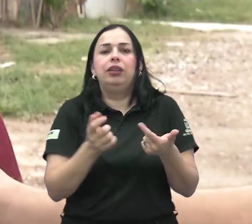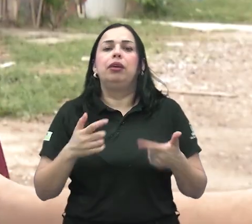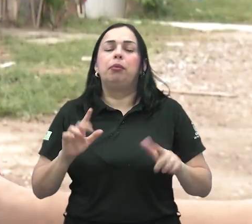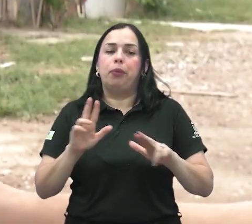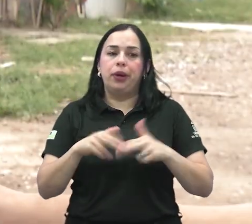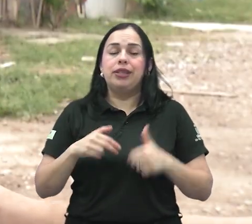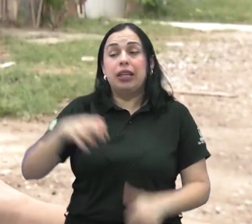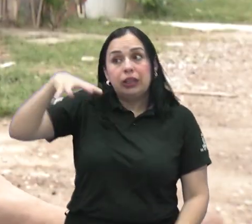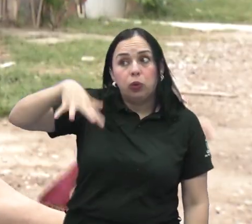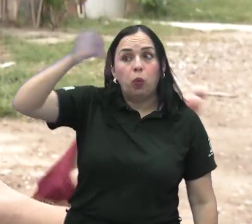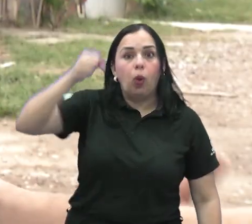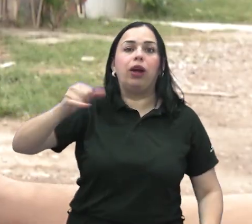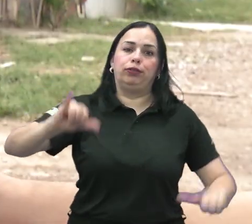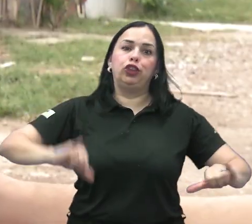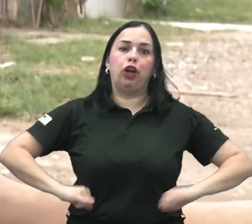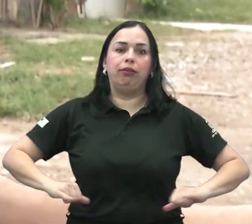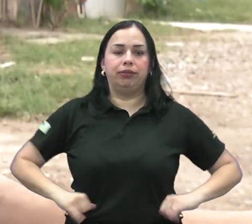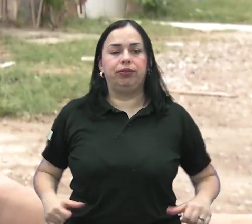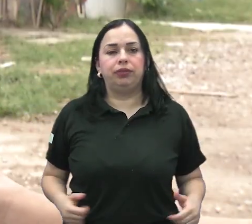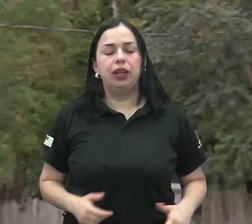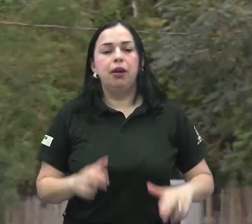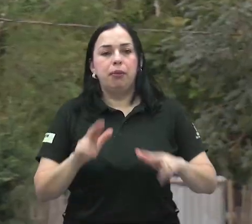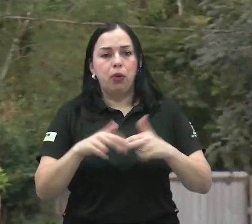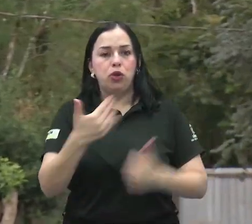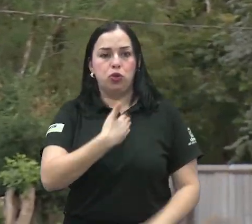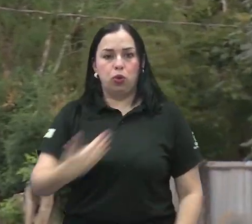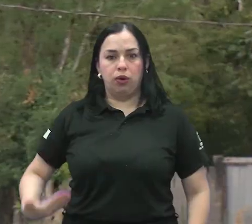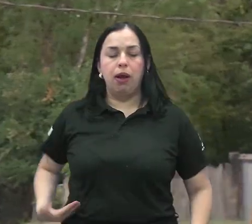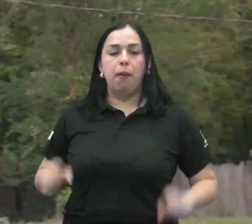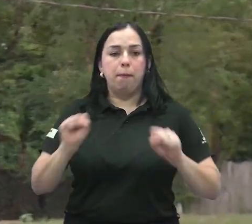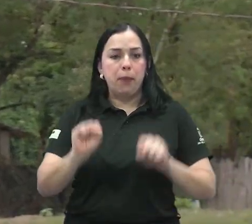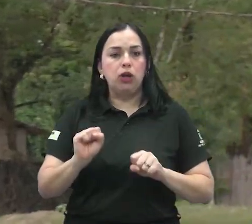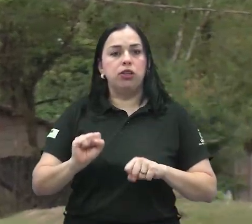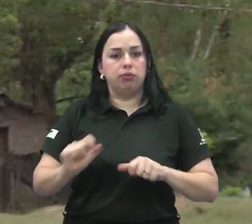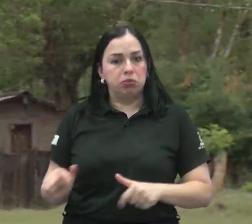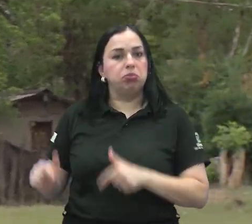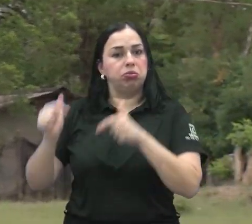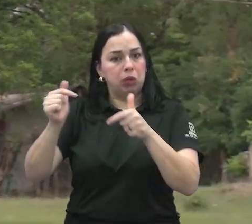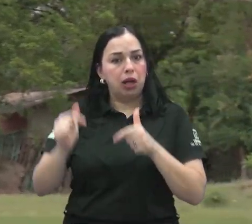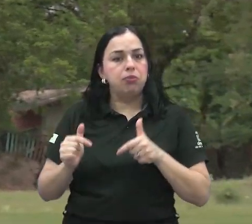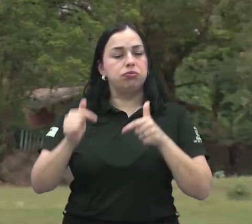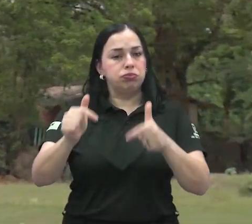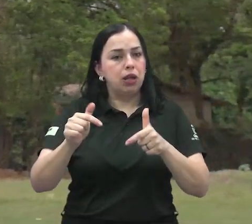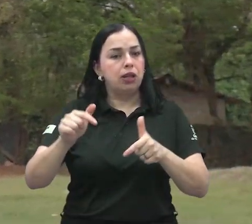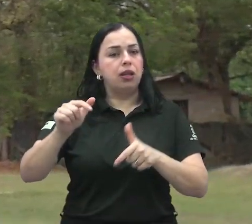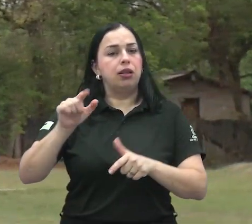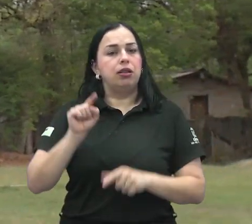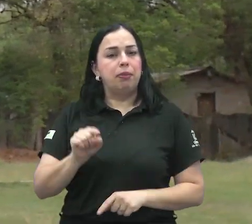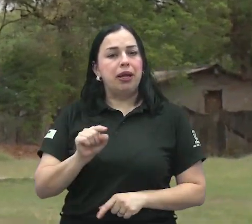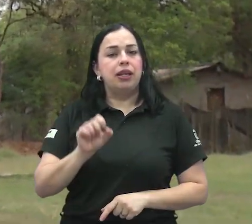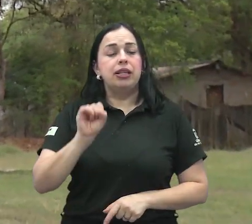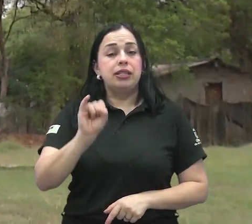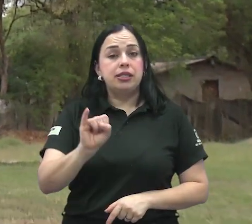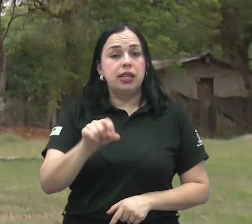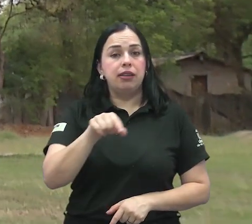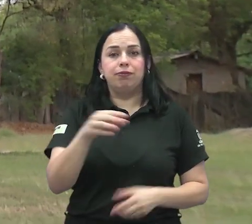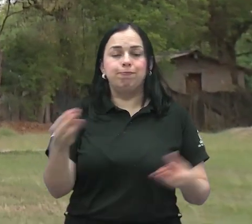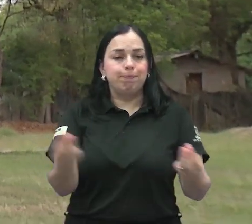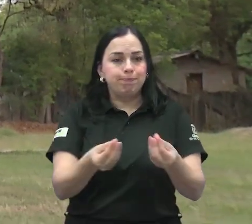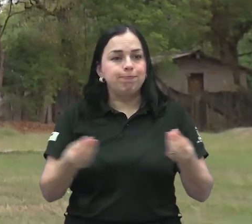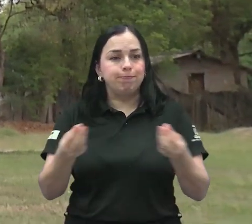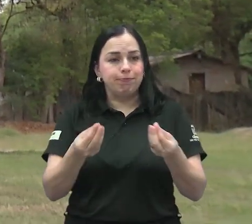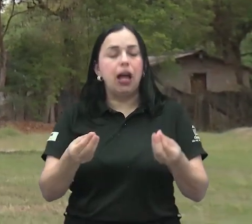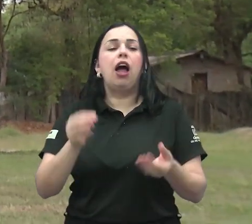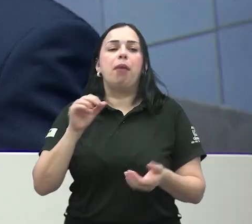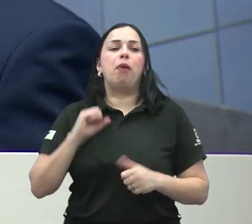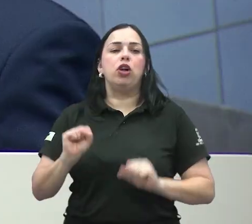gente sofre muito com esse negócio da falta de energia. O poder público também pode agir para garantir o serviço em caso da